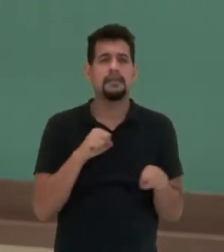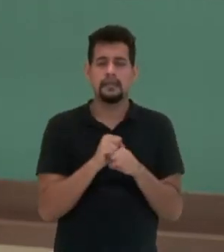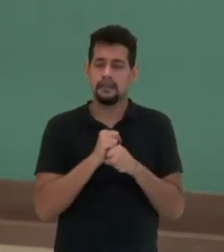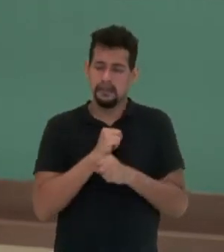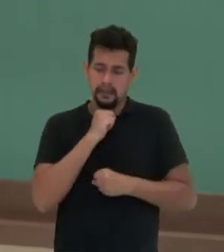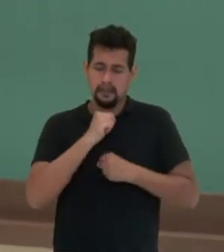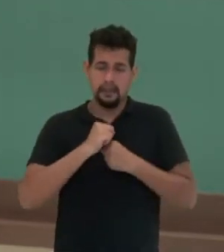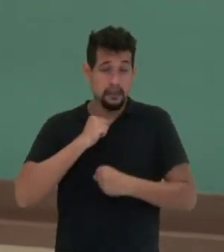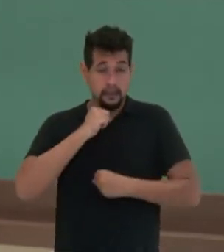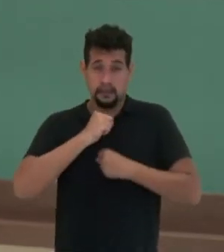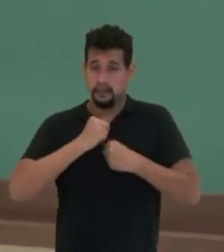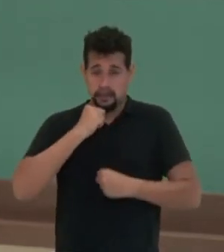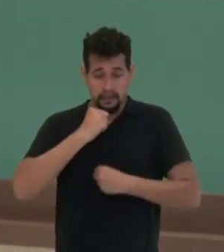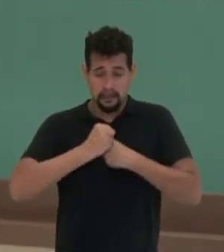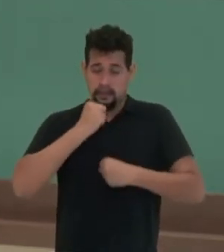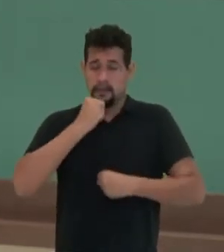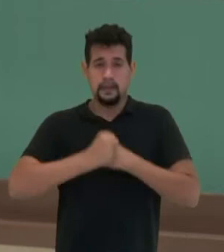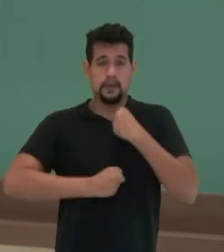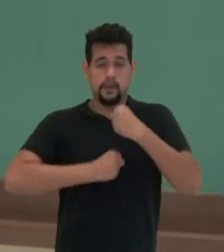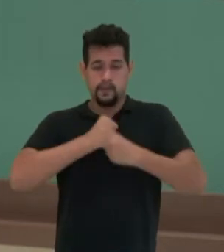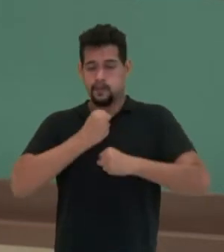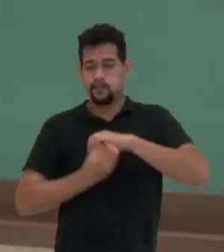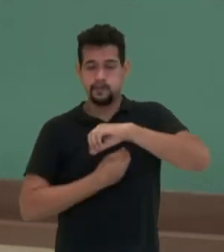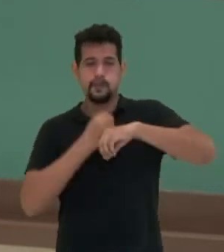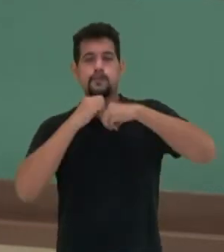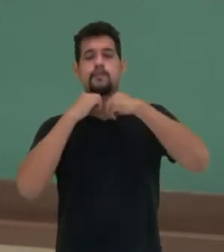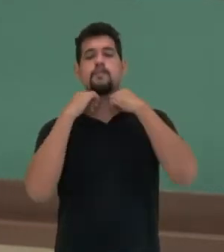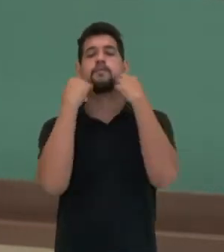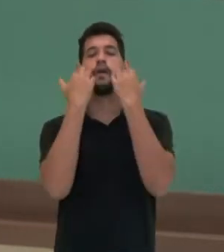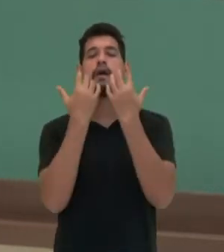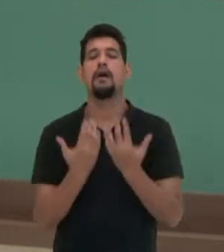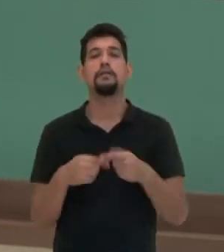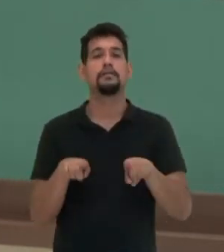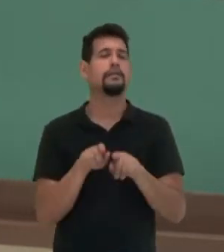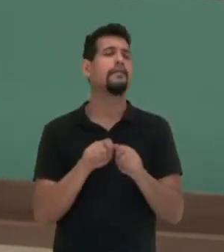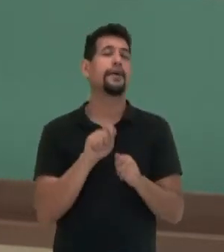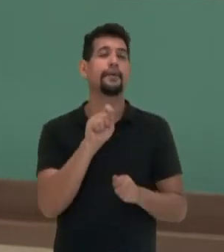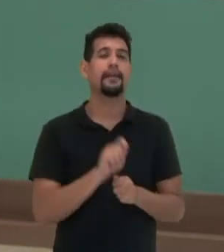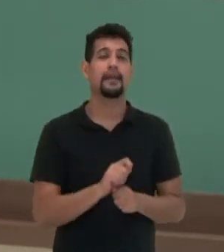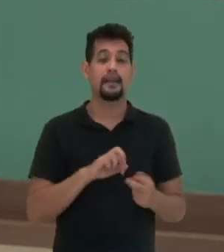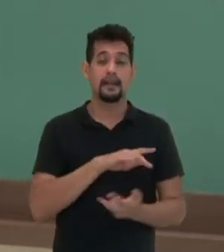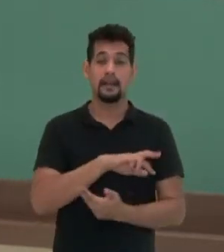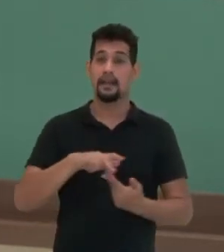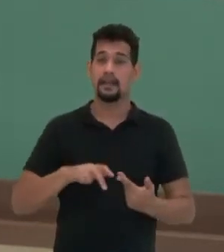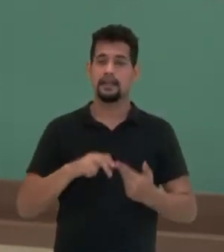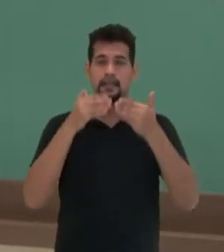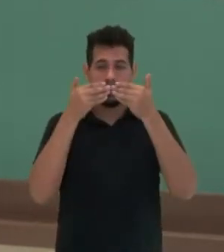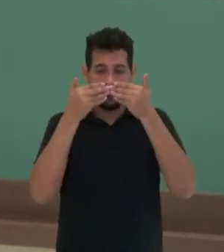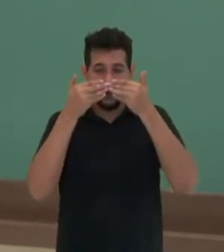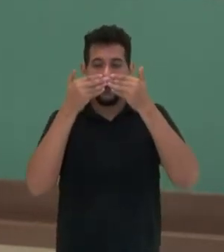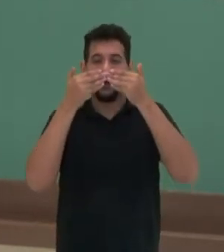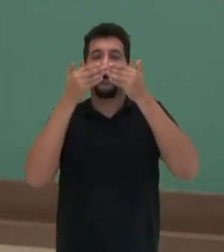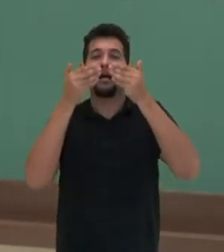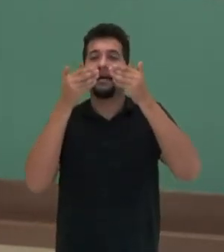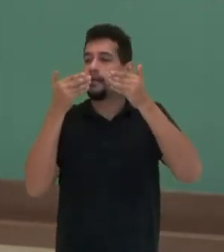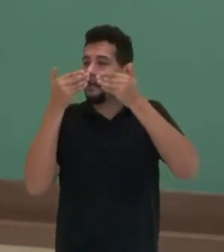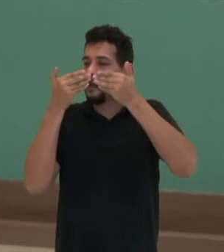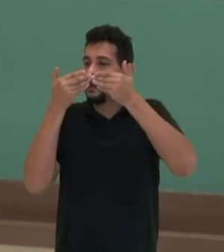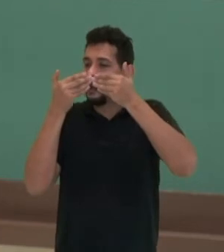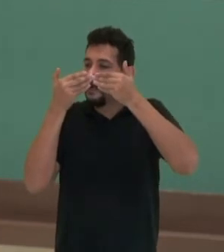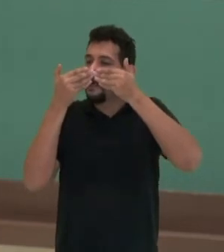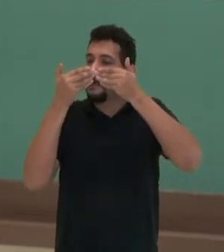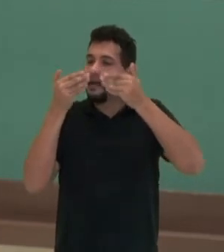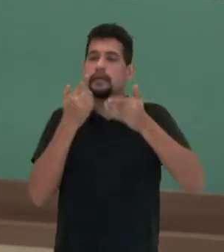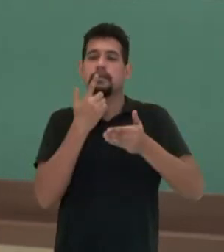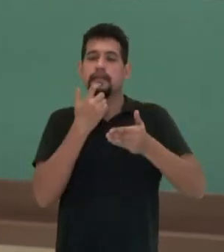vai liberar a heparina e a histamina. E um deles vai fazer vasodilatação, ou seja, vai deixar os